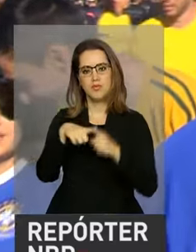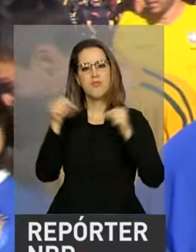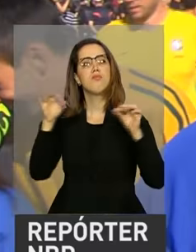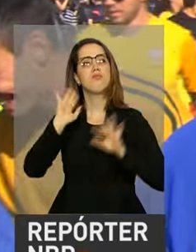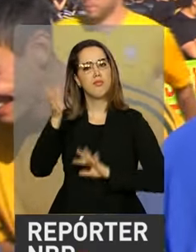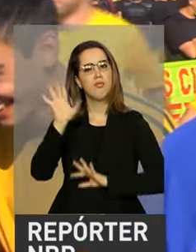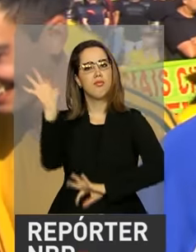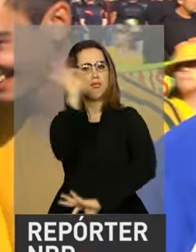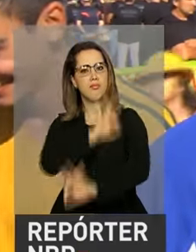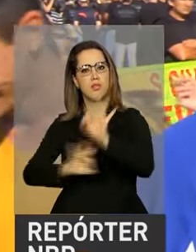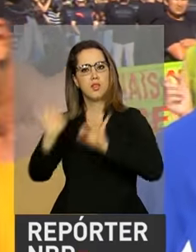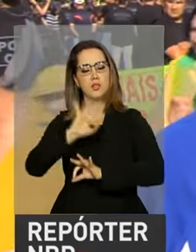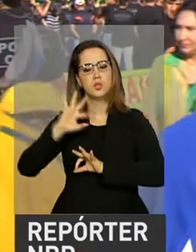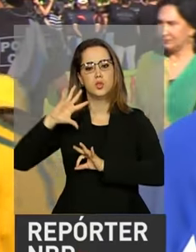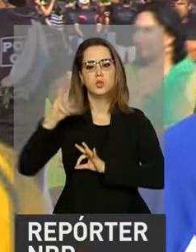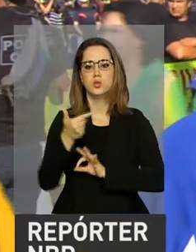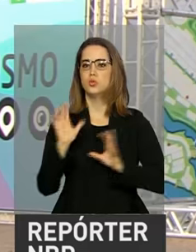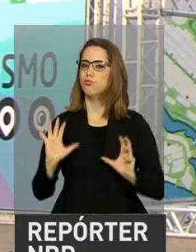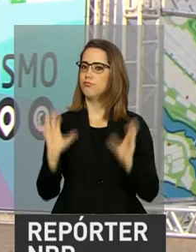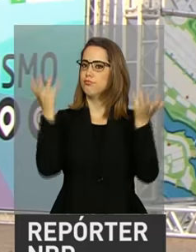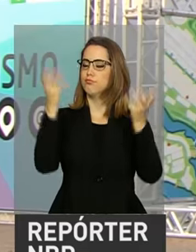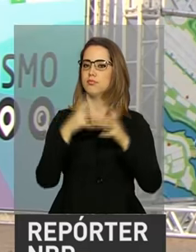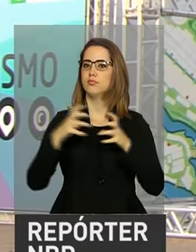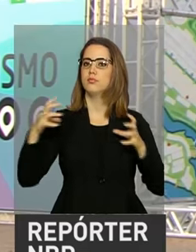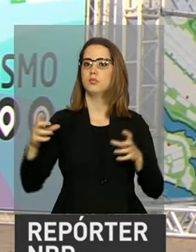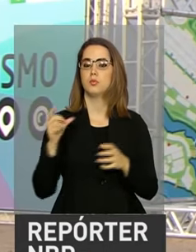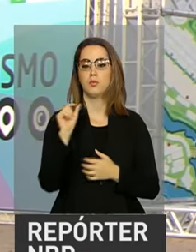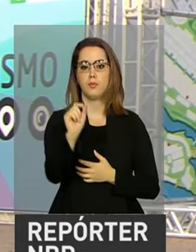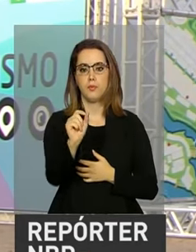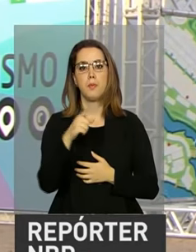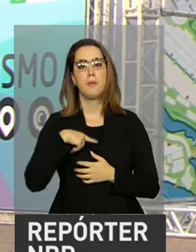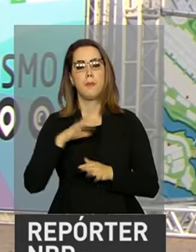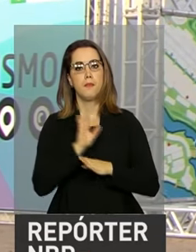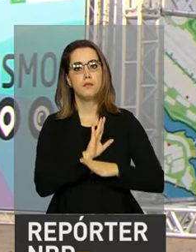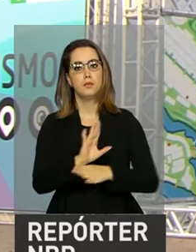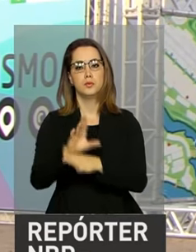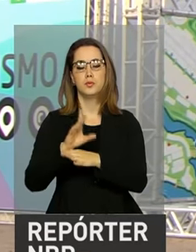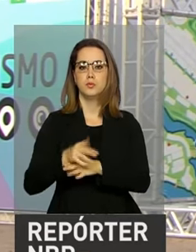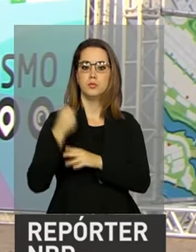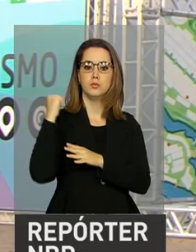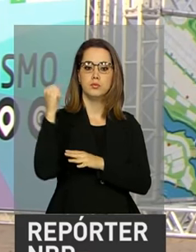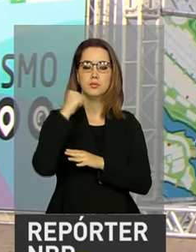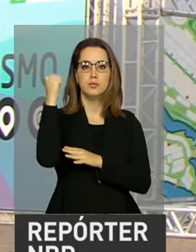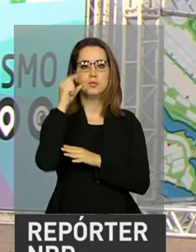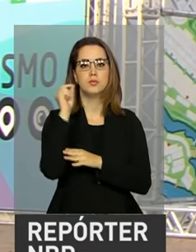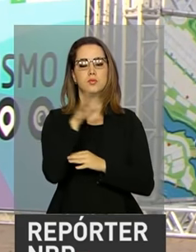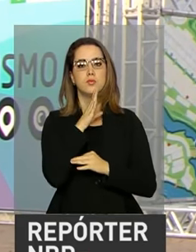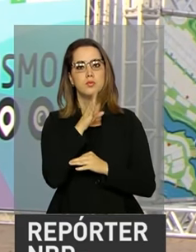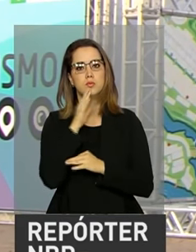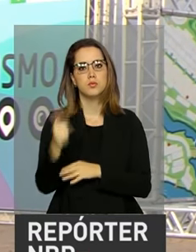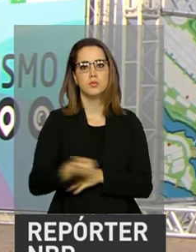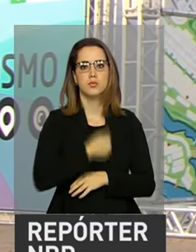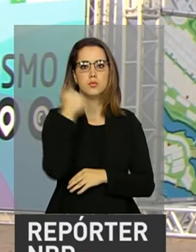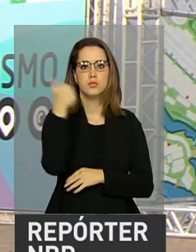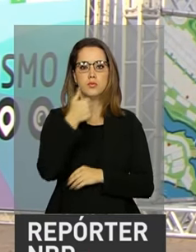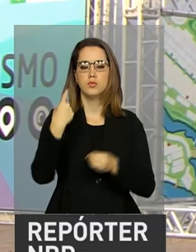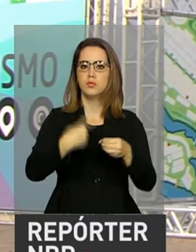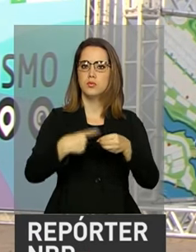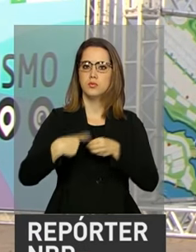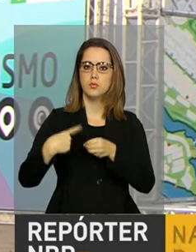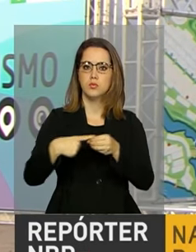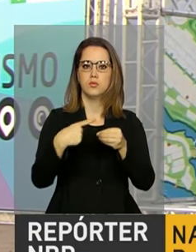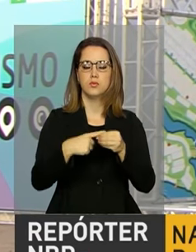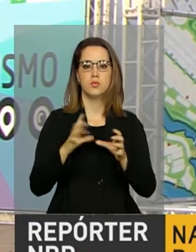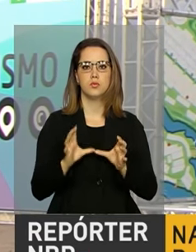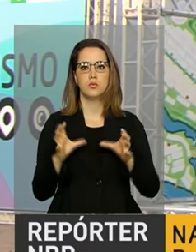preparada para receber qualquer tipo de grande evento e para ajudar os torcedores a conhecerem melhor as cidades que vão sediar os jogos de futebol